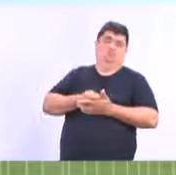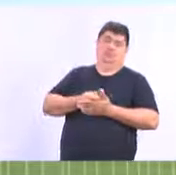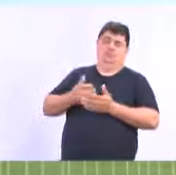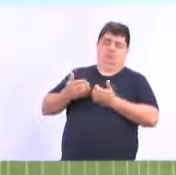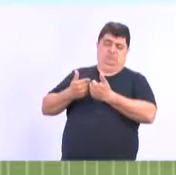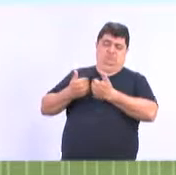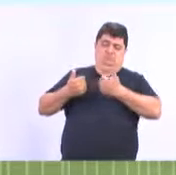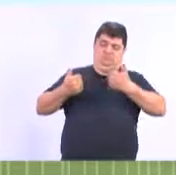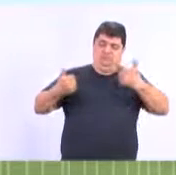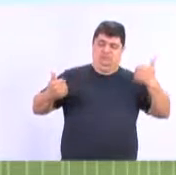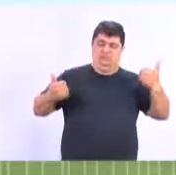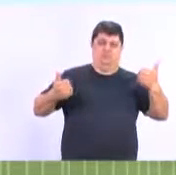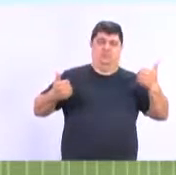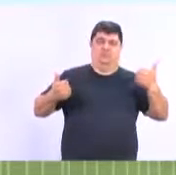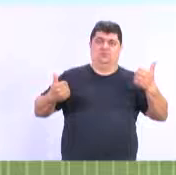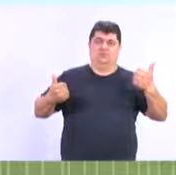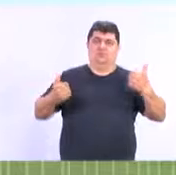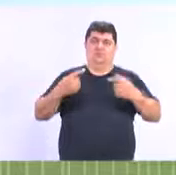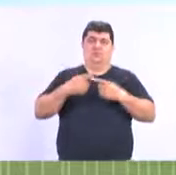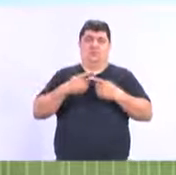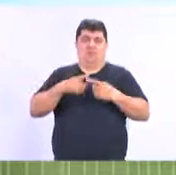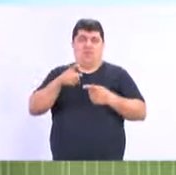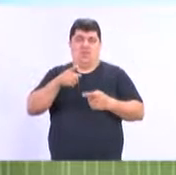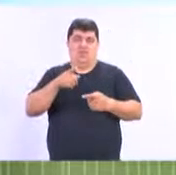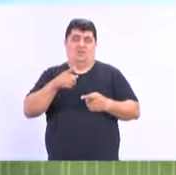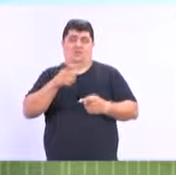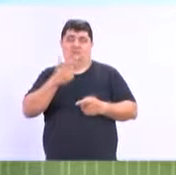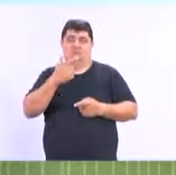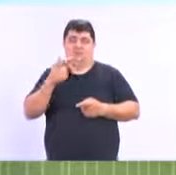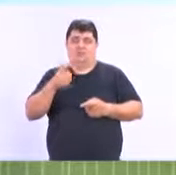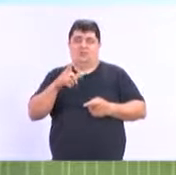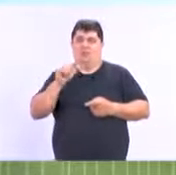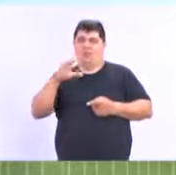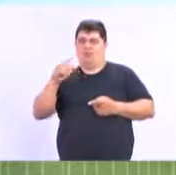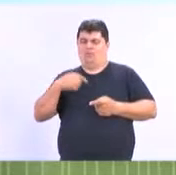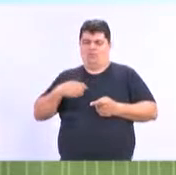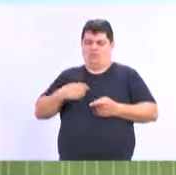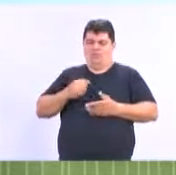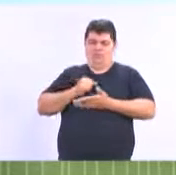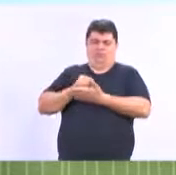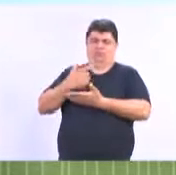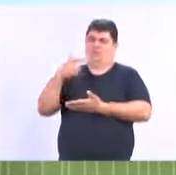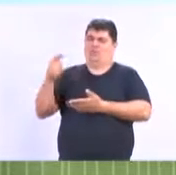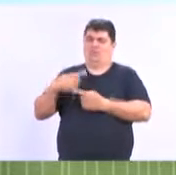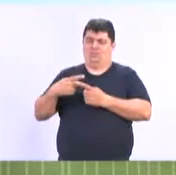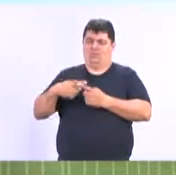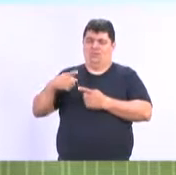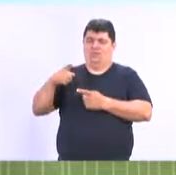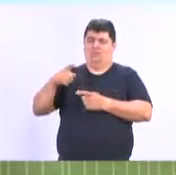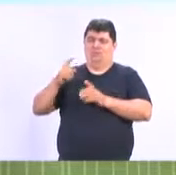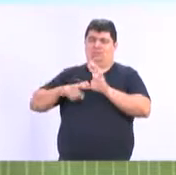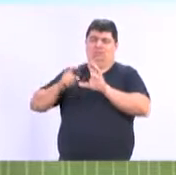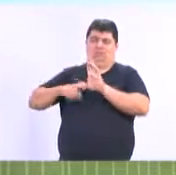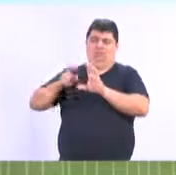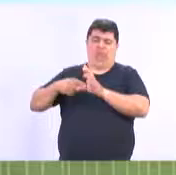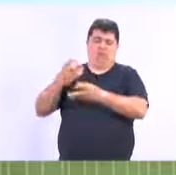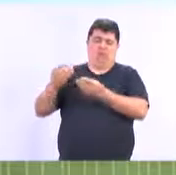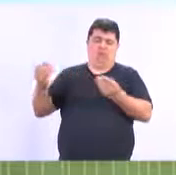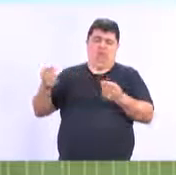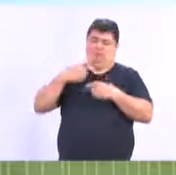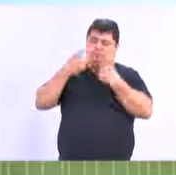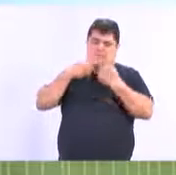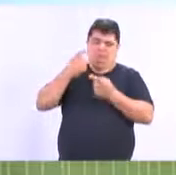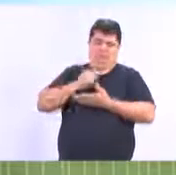da empresa. Porque se você não tem lucro, por que eu vou investir na empresa que não tem lucro? Então esses